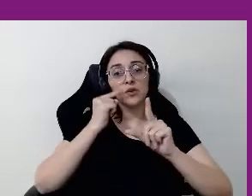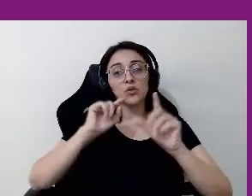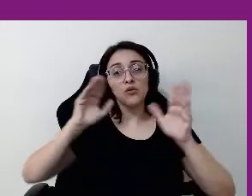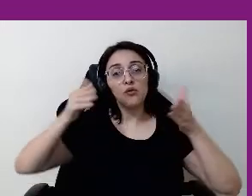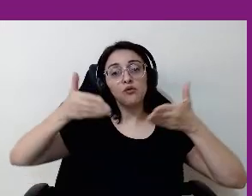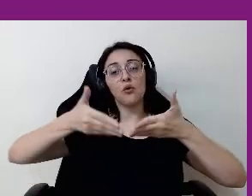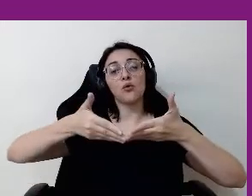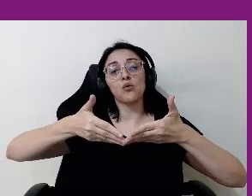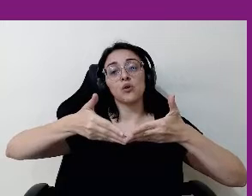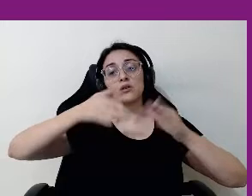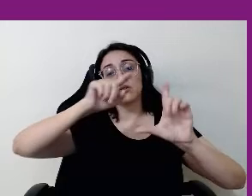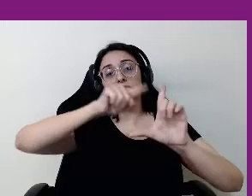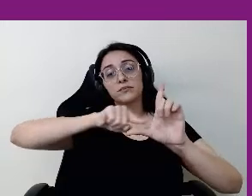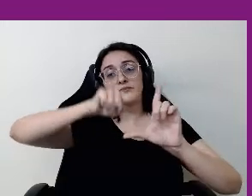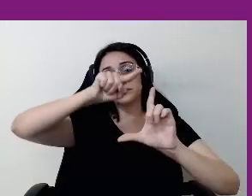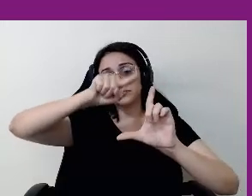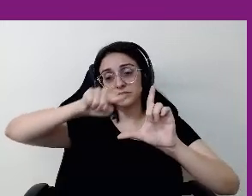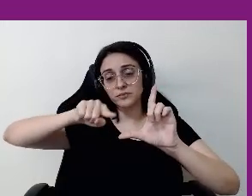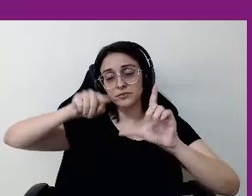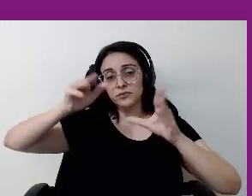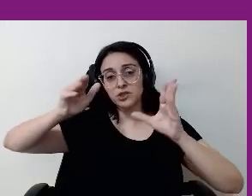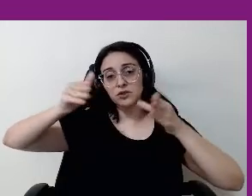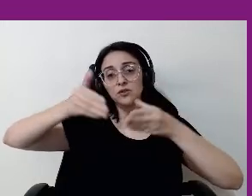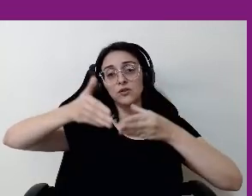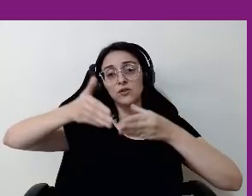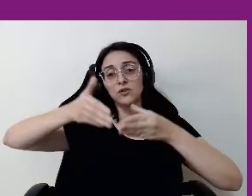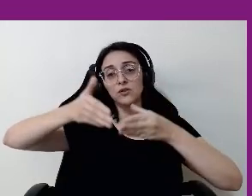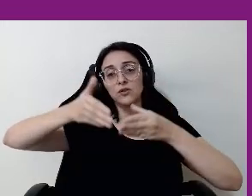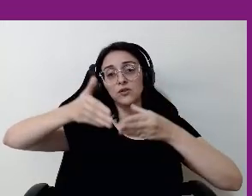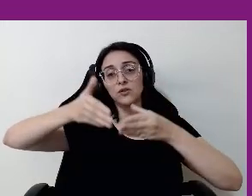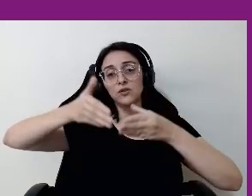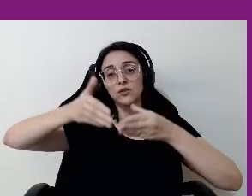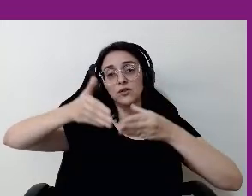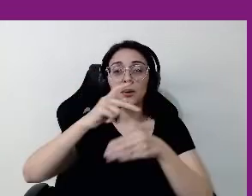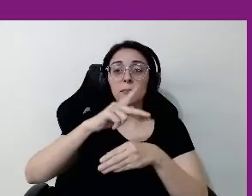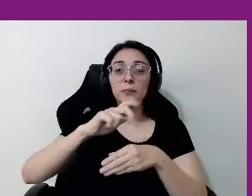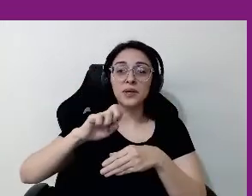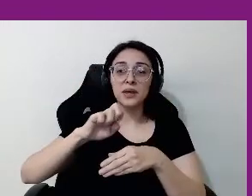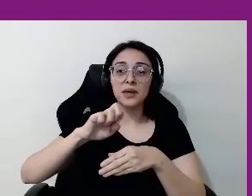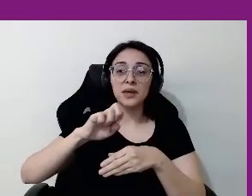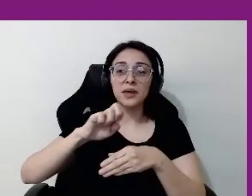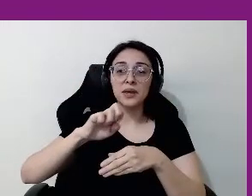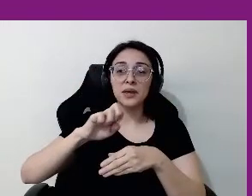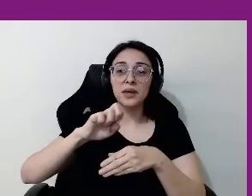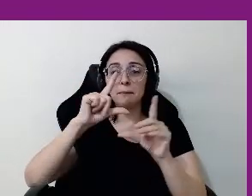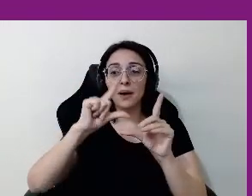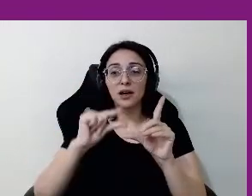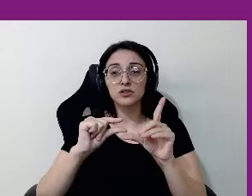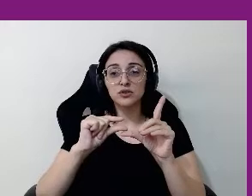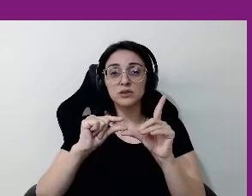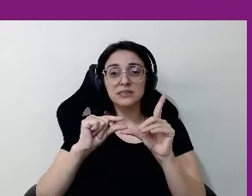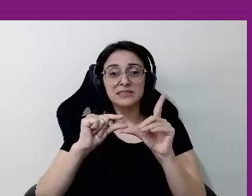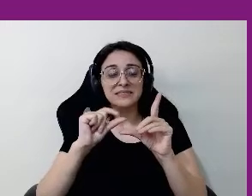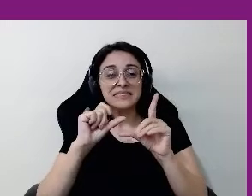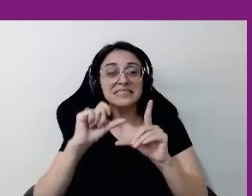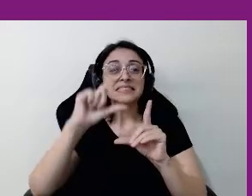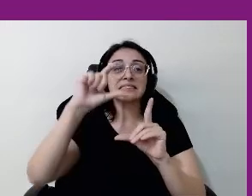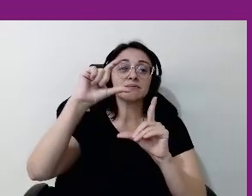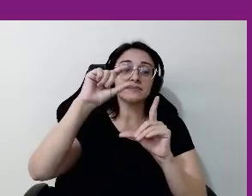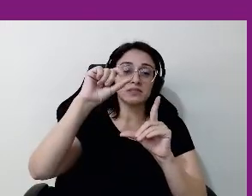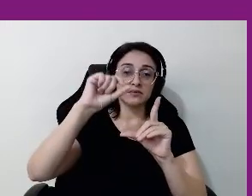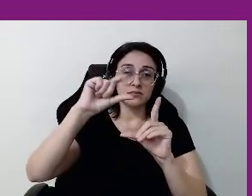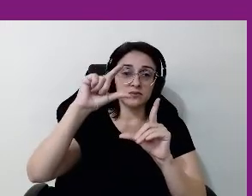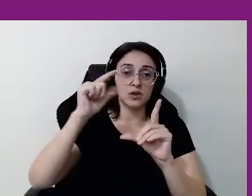centro da ventilação, quando você está com o PIP baixo, ele fica muito em cima, né? E que